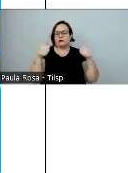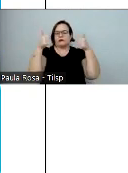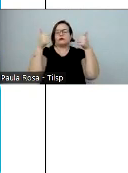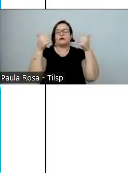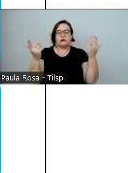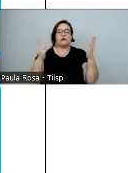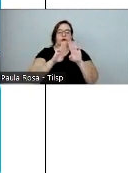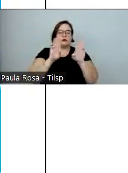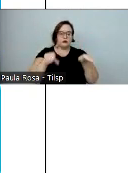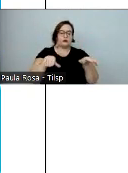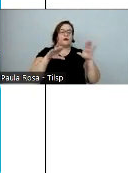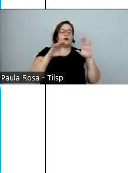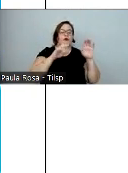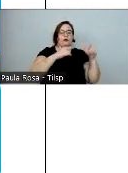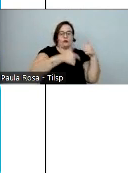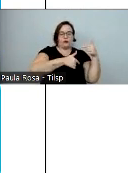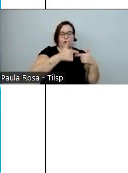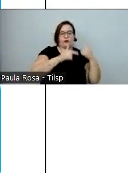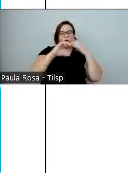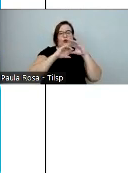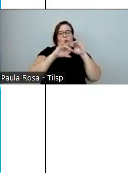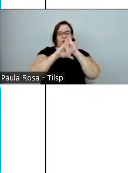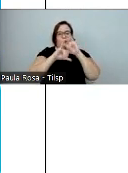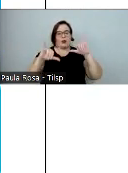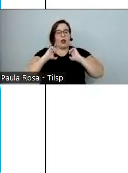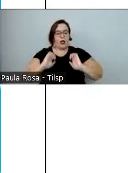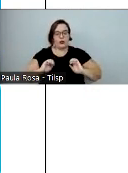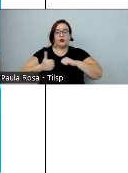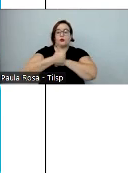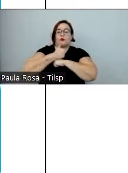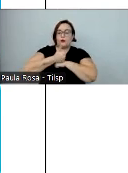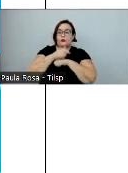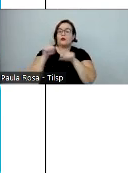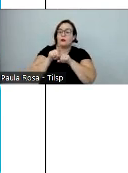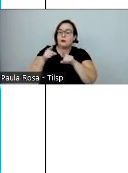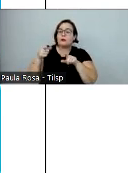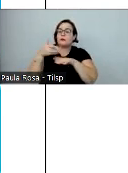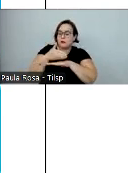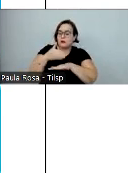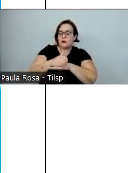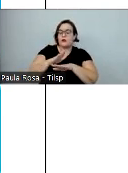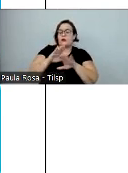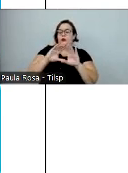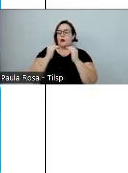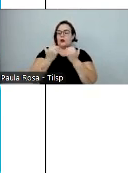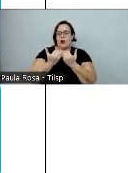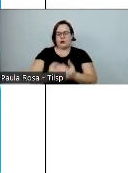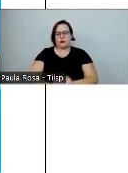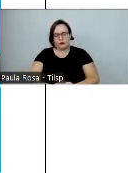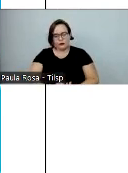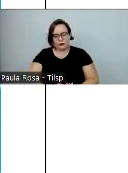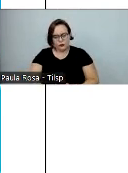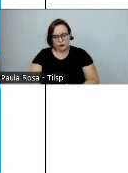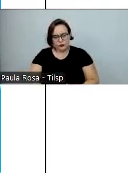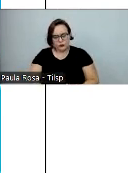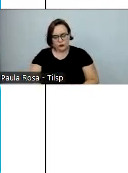comunicam ou operam e comunicam ética profissionalmente e com a participação das Comunidades né eu diria até que o peso